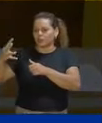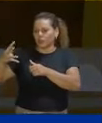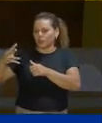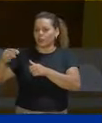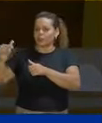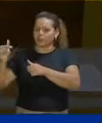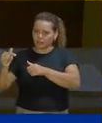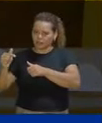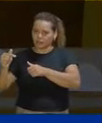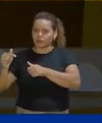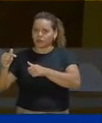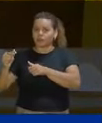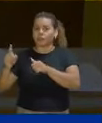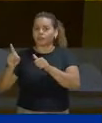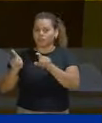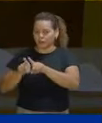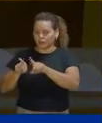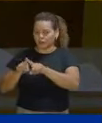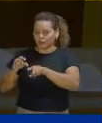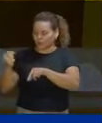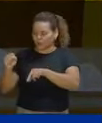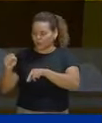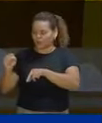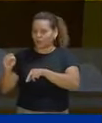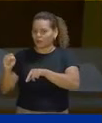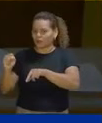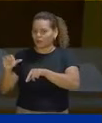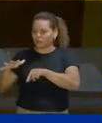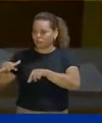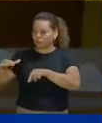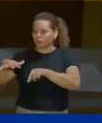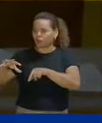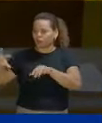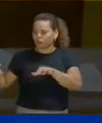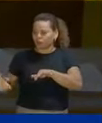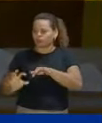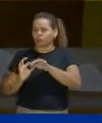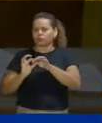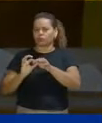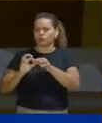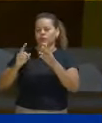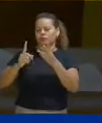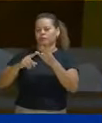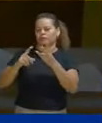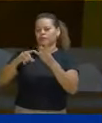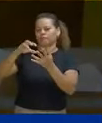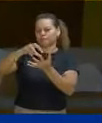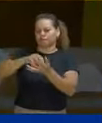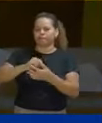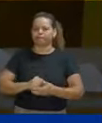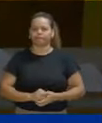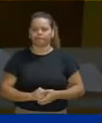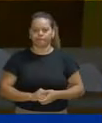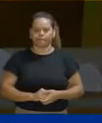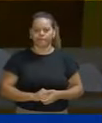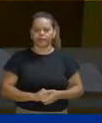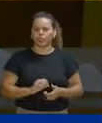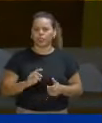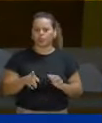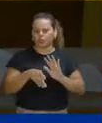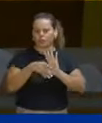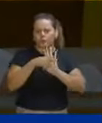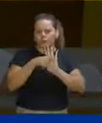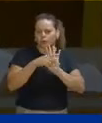zona, a 7ª zona e a 8ª zona eleitoral. Então, essa é a proposta. A modificação é apenas nesse